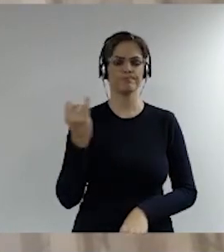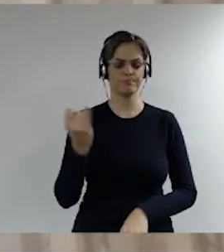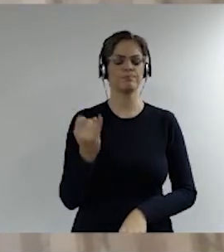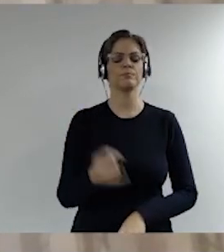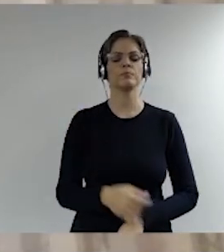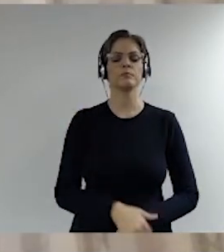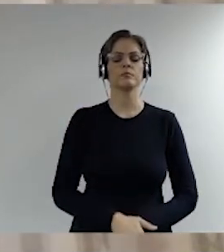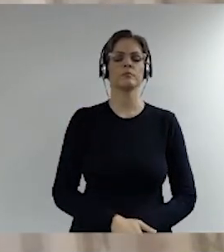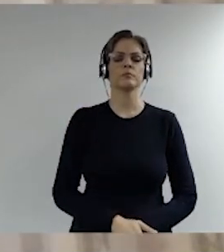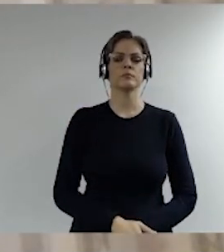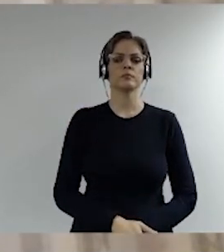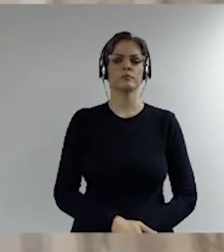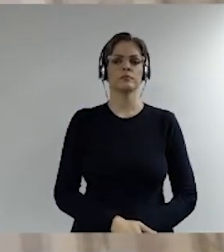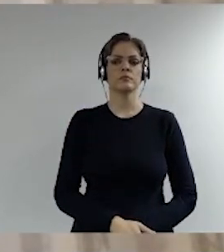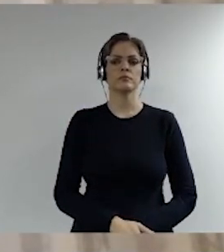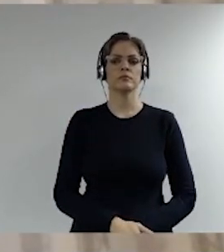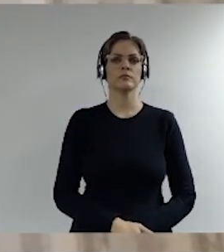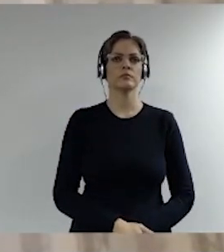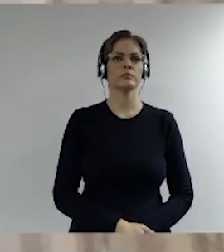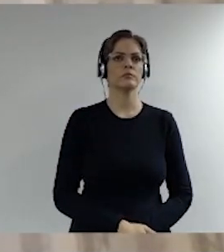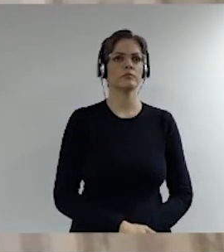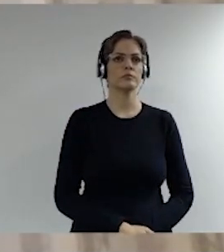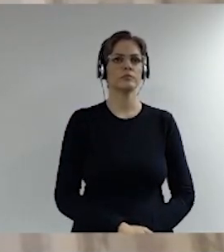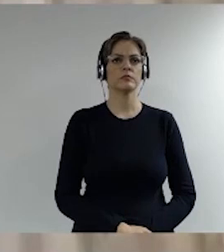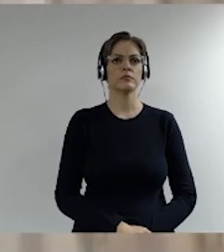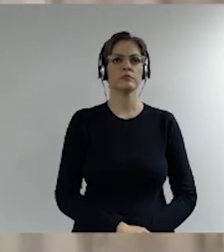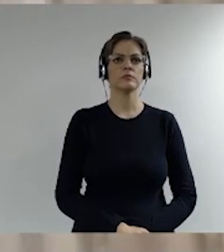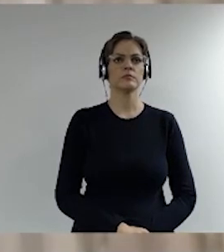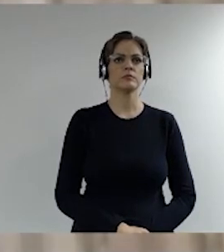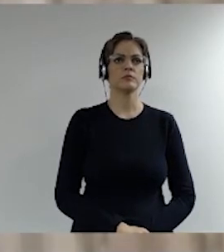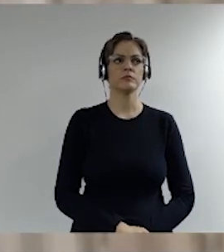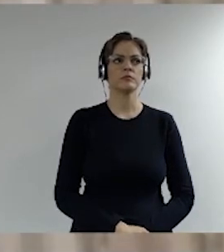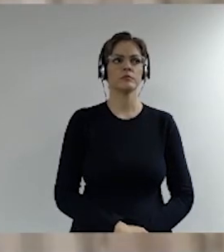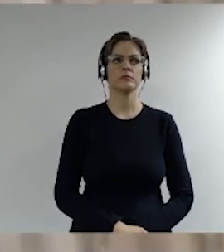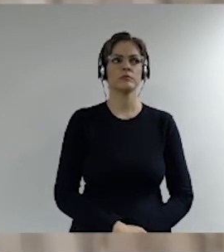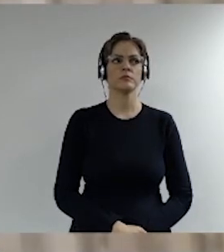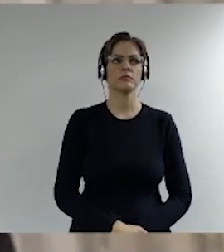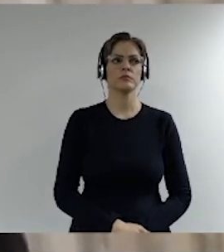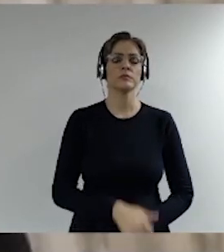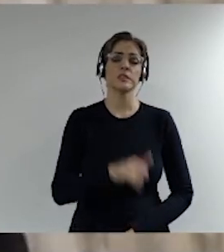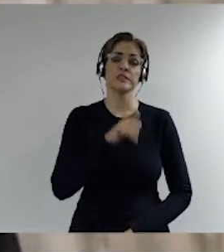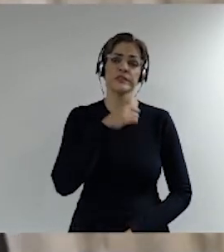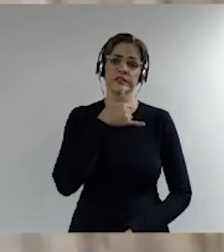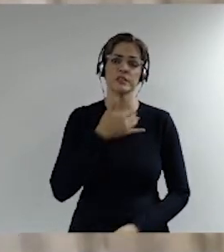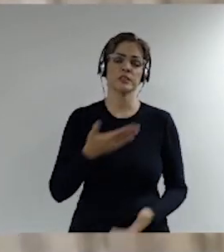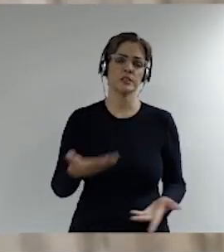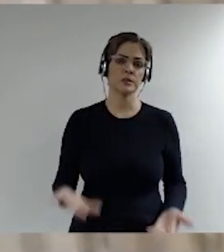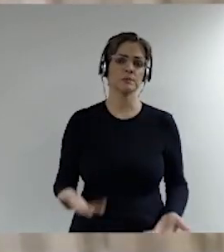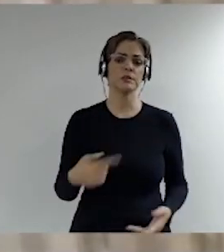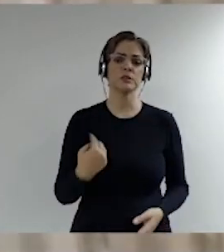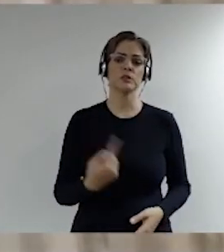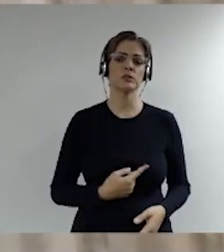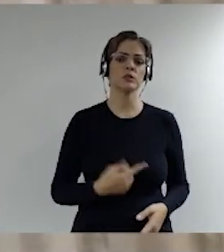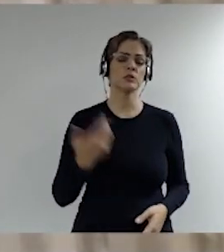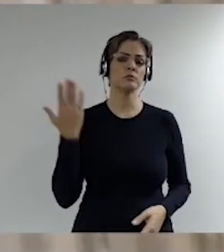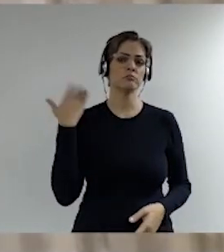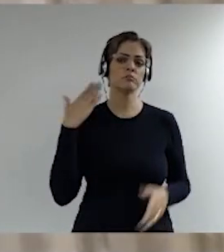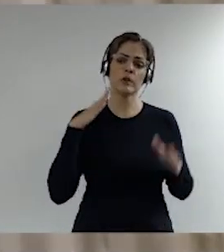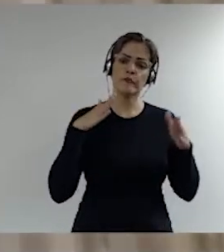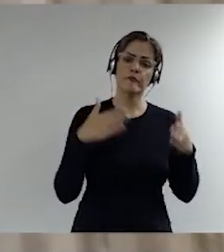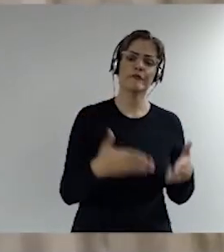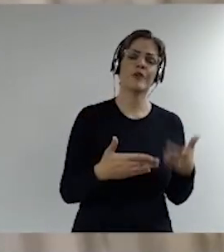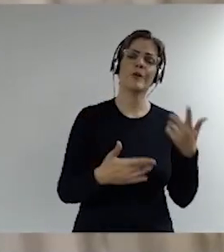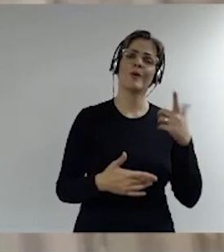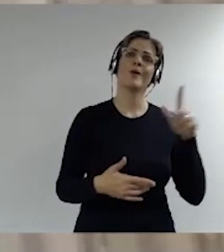momento. Infelizmente, nós começamos a nossa gestão com foco no esporte, no lazer,